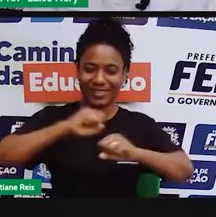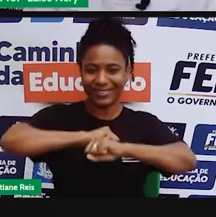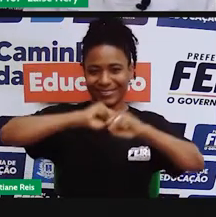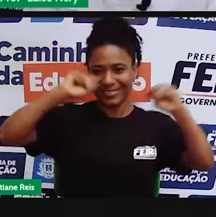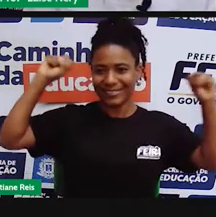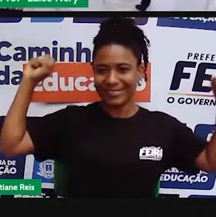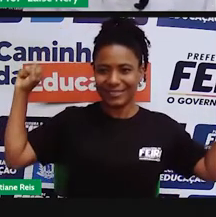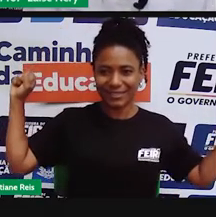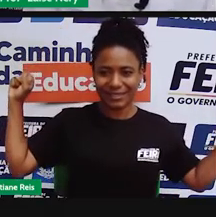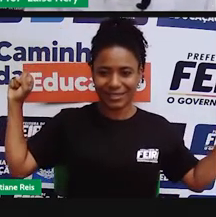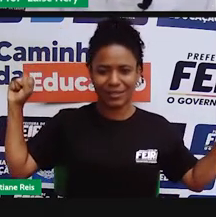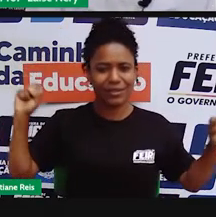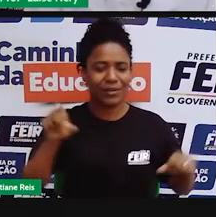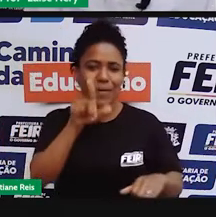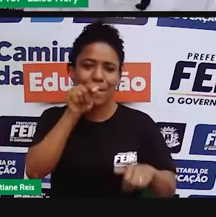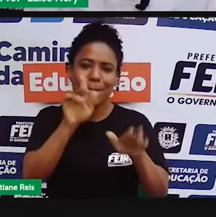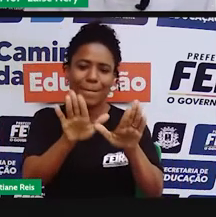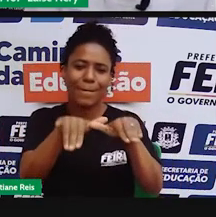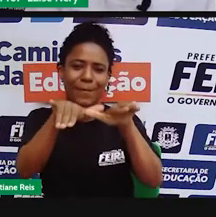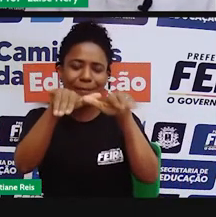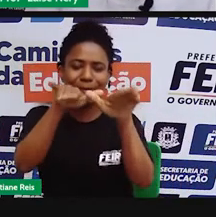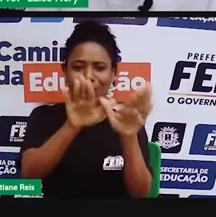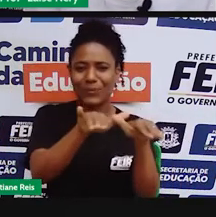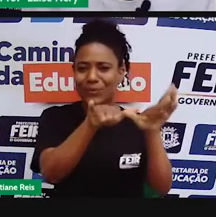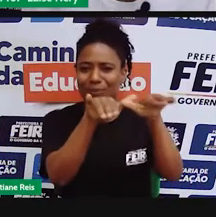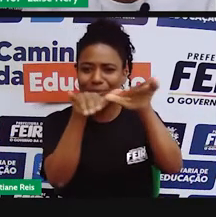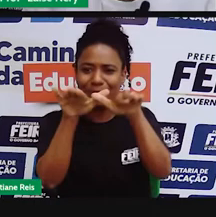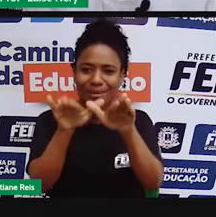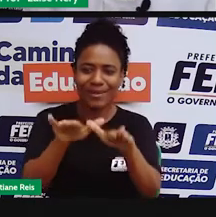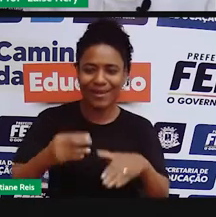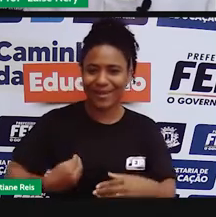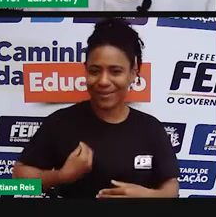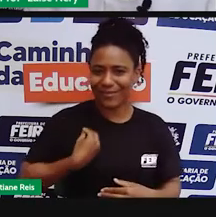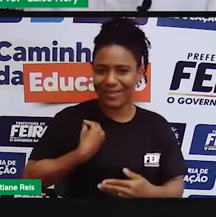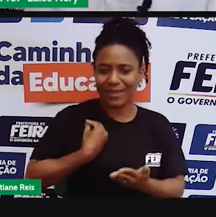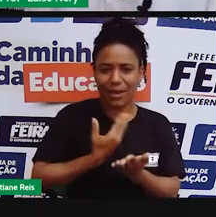cantou. A vida começou.